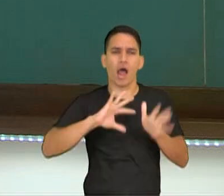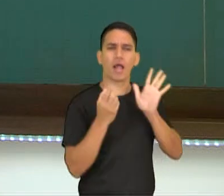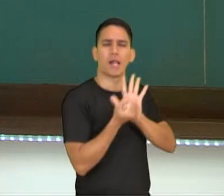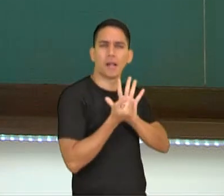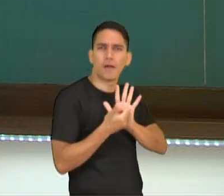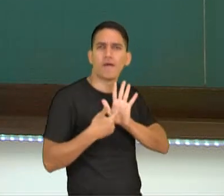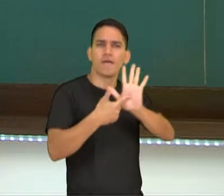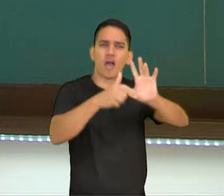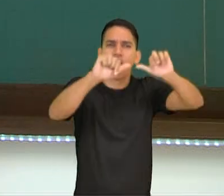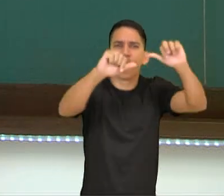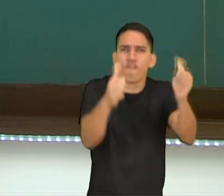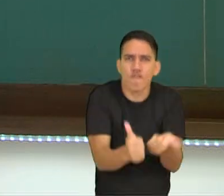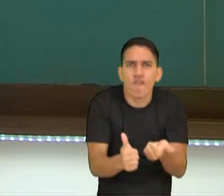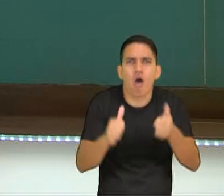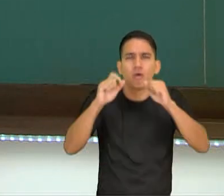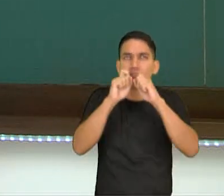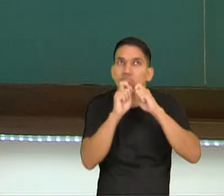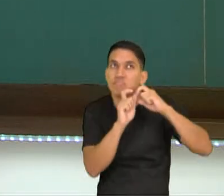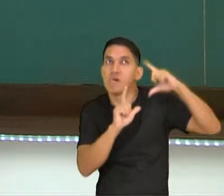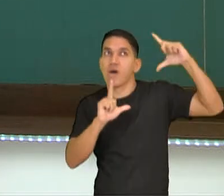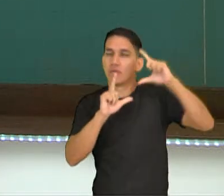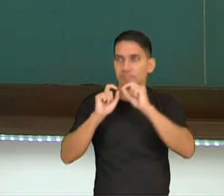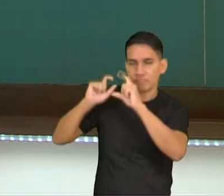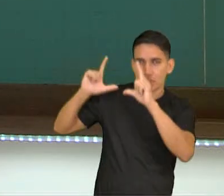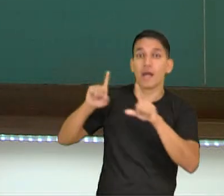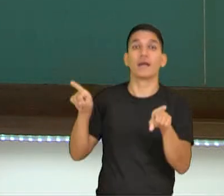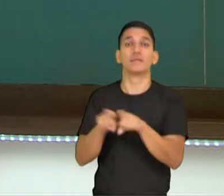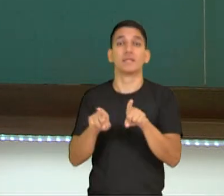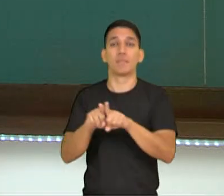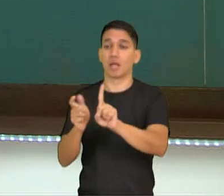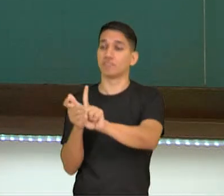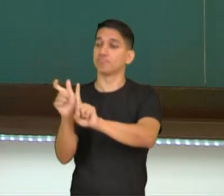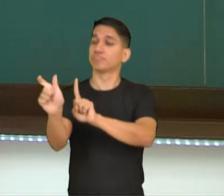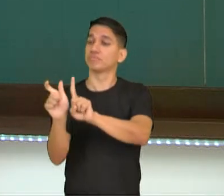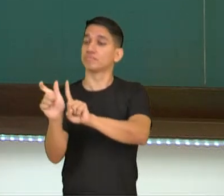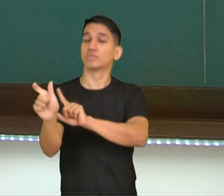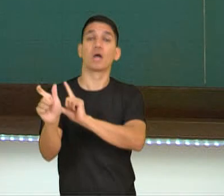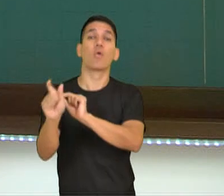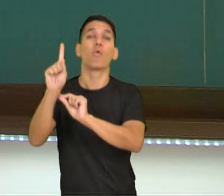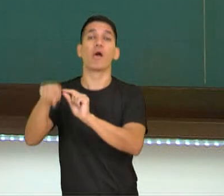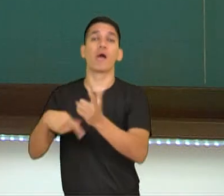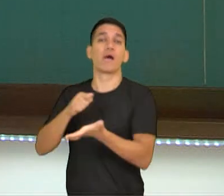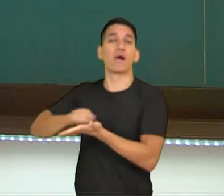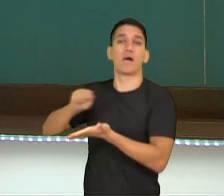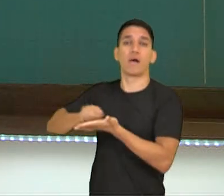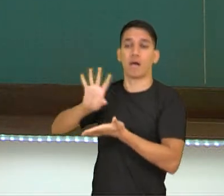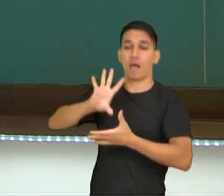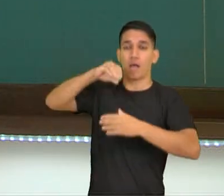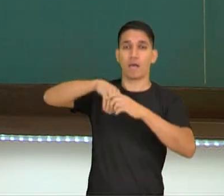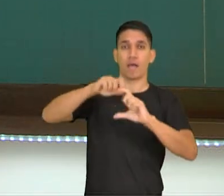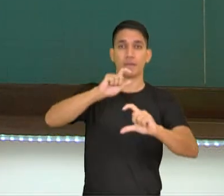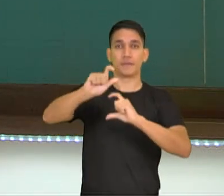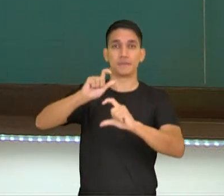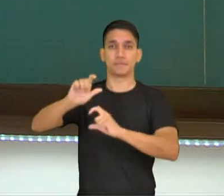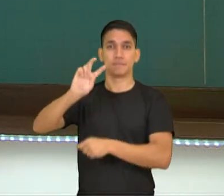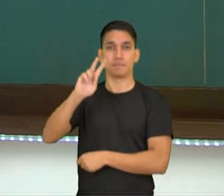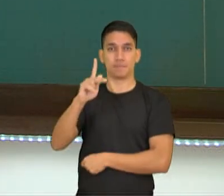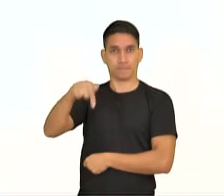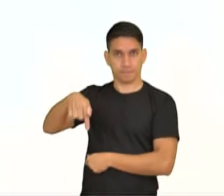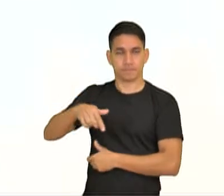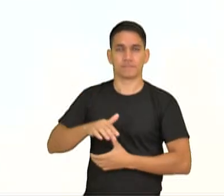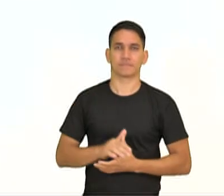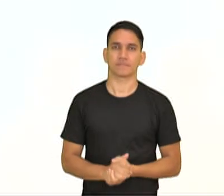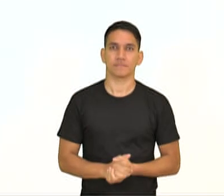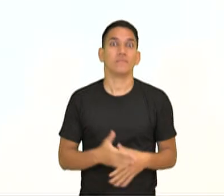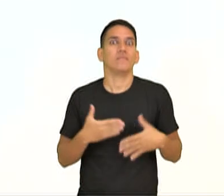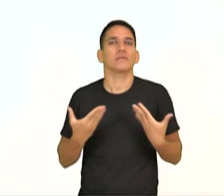símbolos, formato dos balões, e a linguagem verbal, que se referem às palavras escritas dentro de uma HQ.